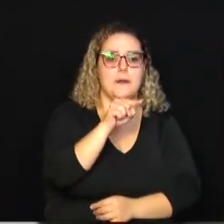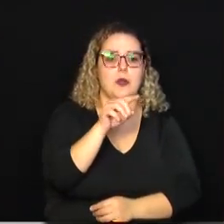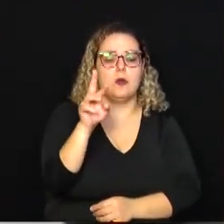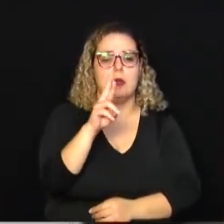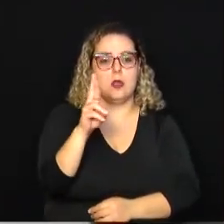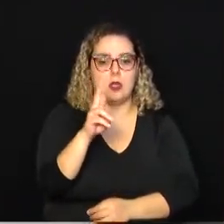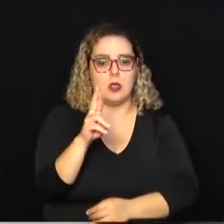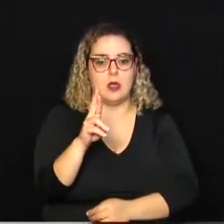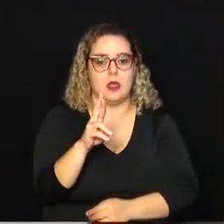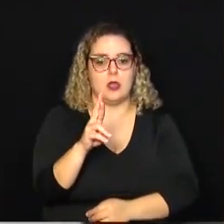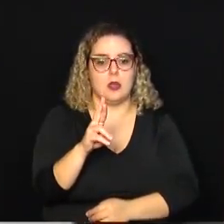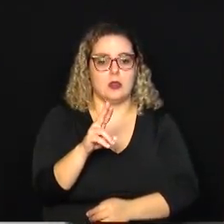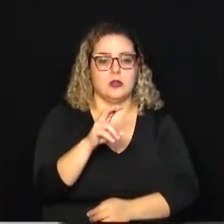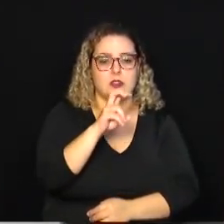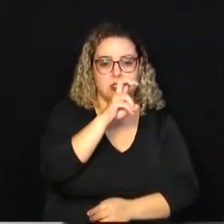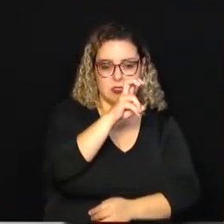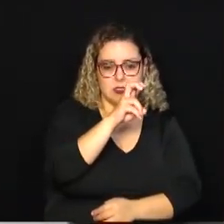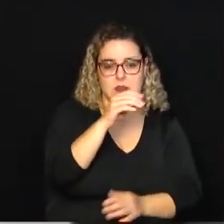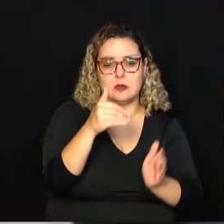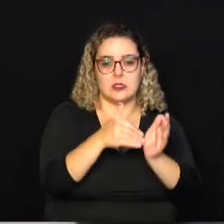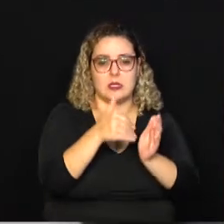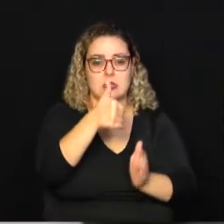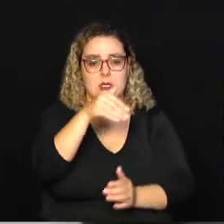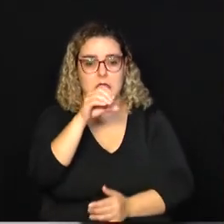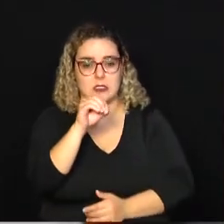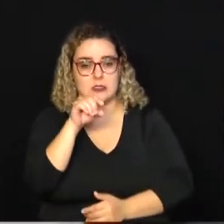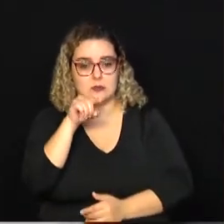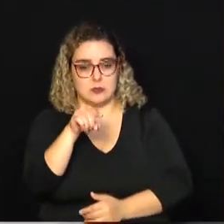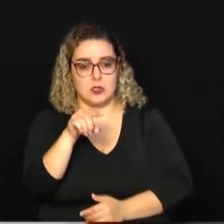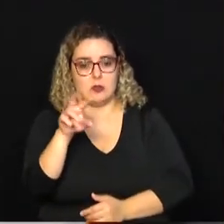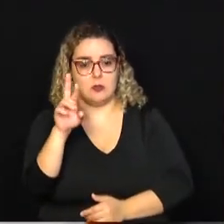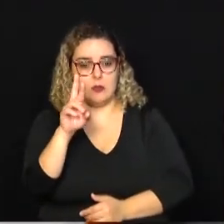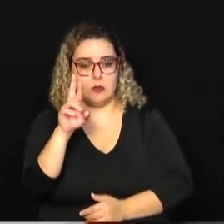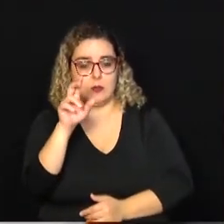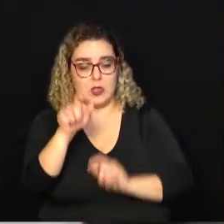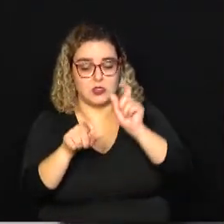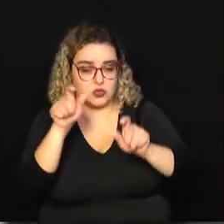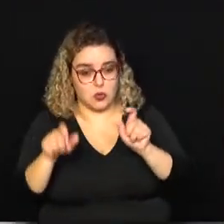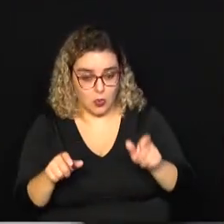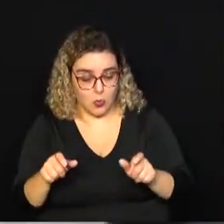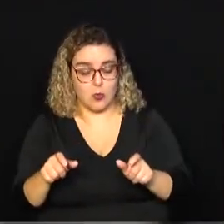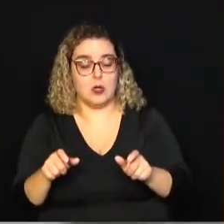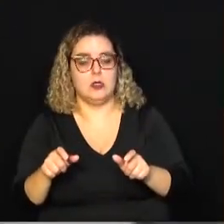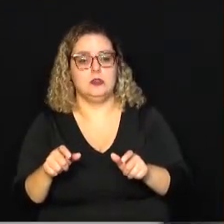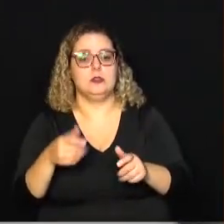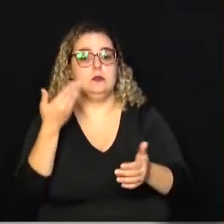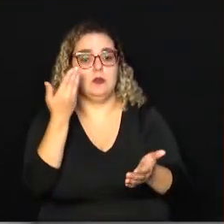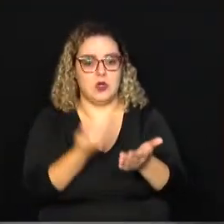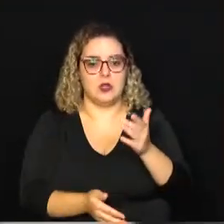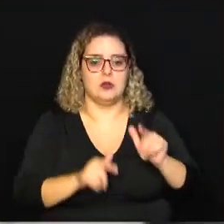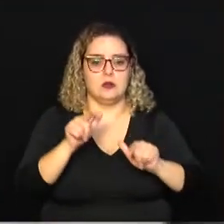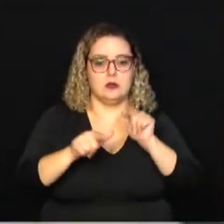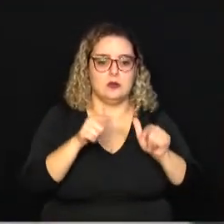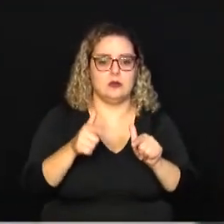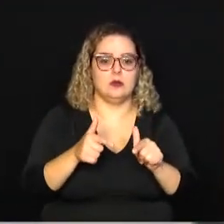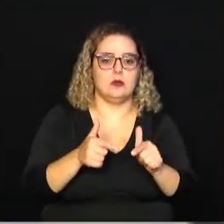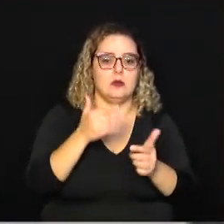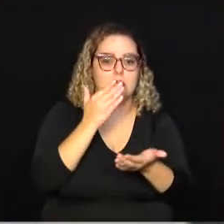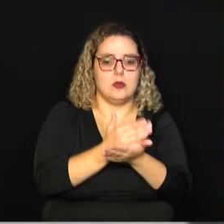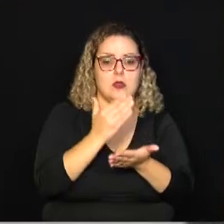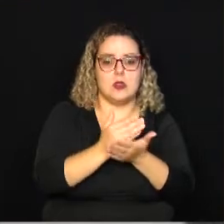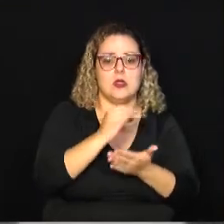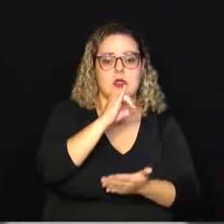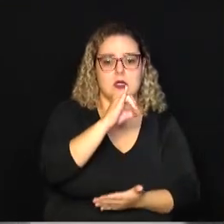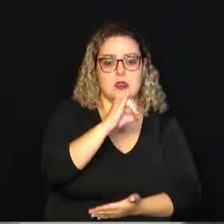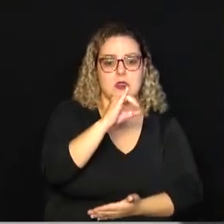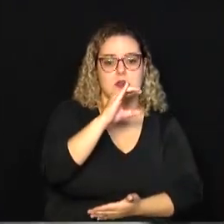estimados entre 5 a 10 mil desempregados no setor, né? Foi anunciado, por exemplo, o parcelamento de todos os débitos de ICMS em